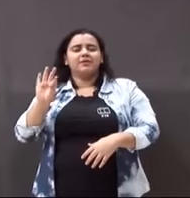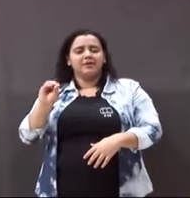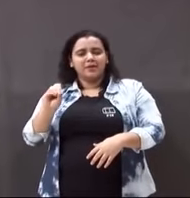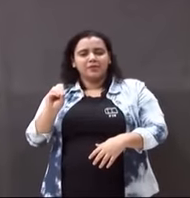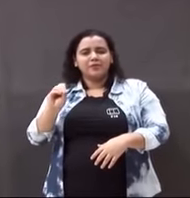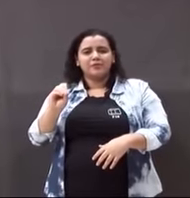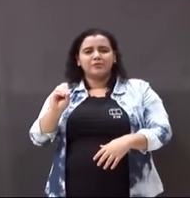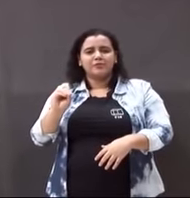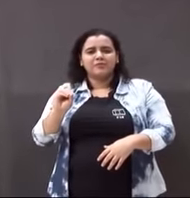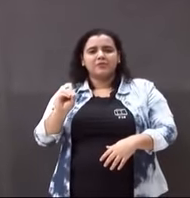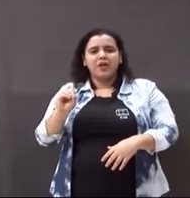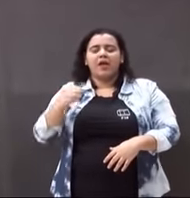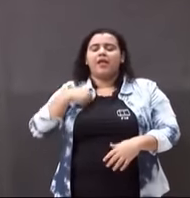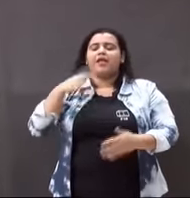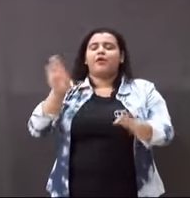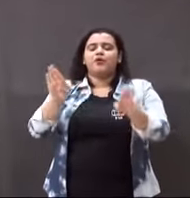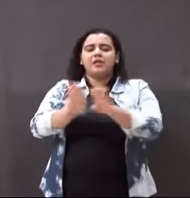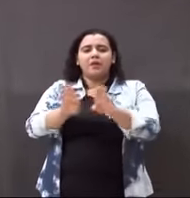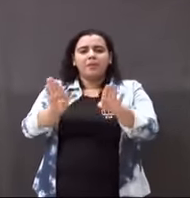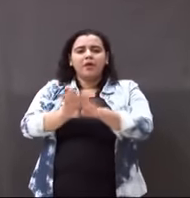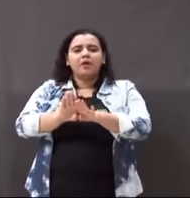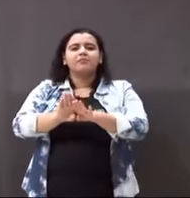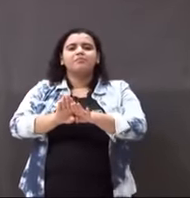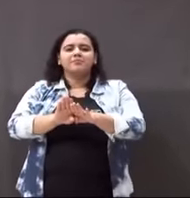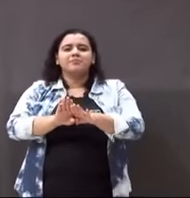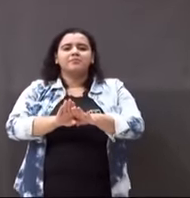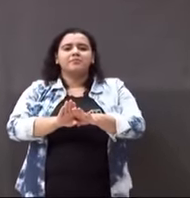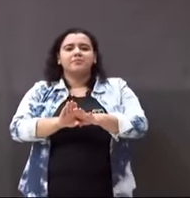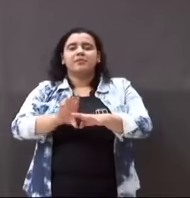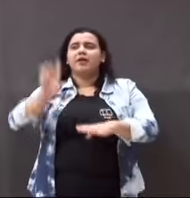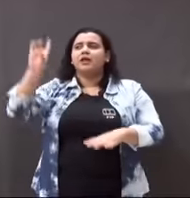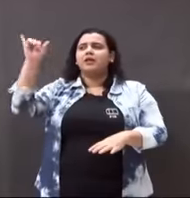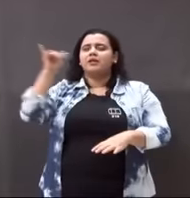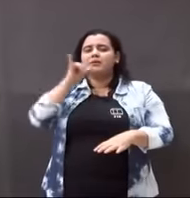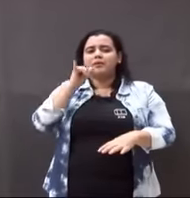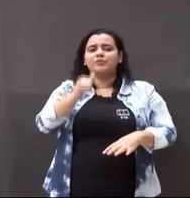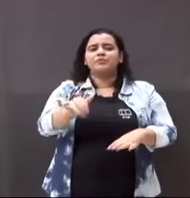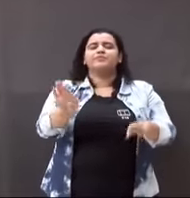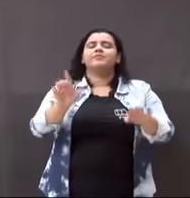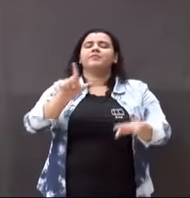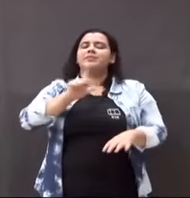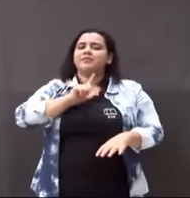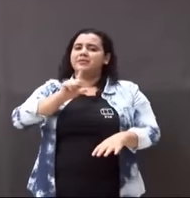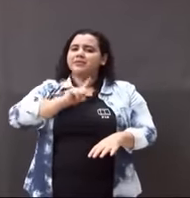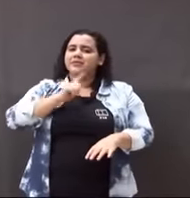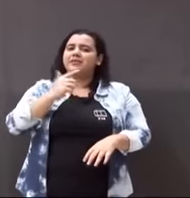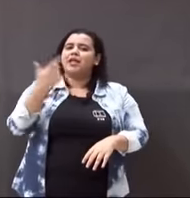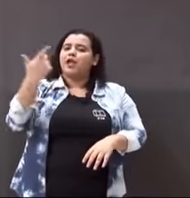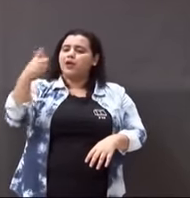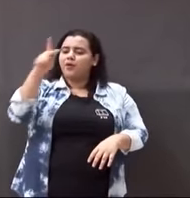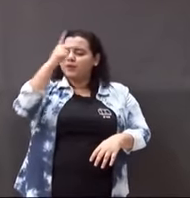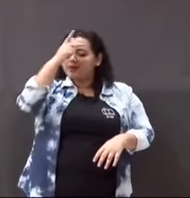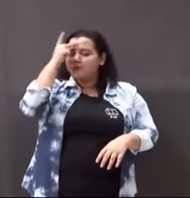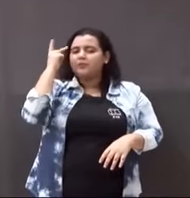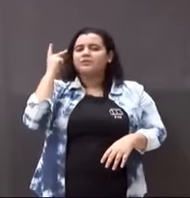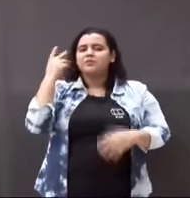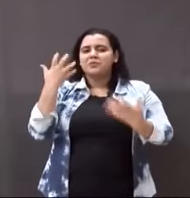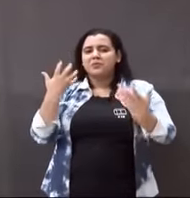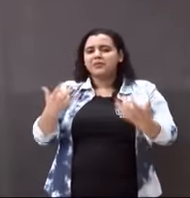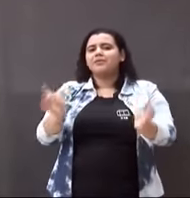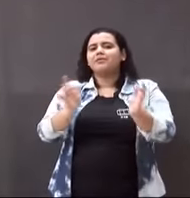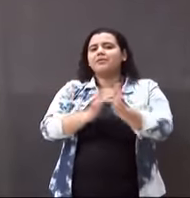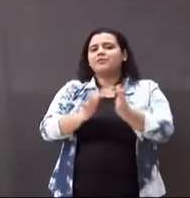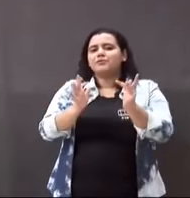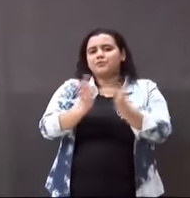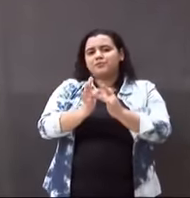E Deus me disse aqui agora: te quer me desatar e